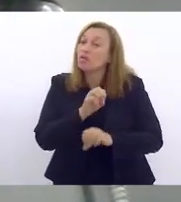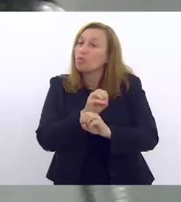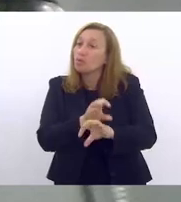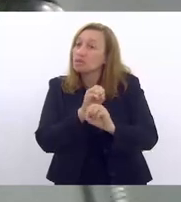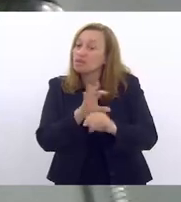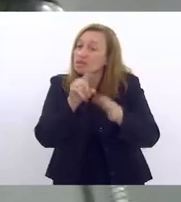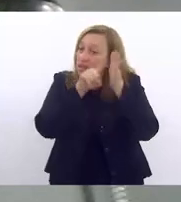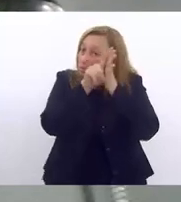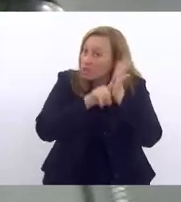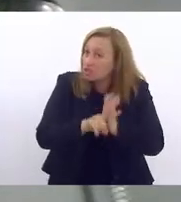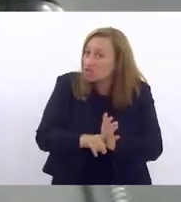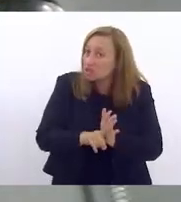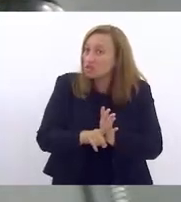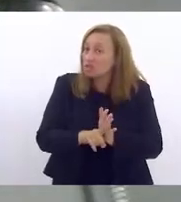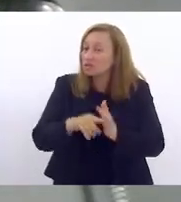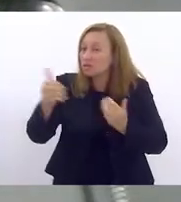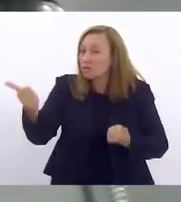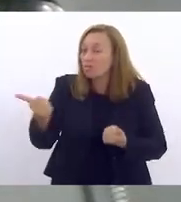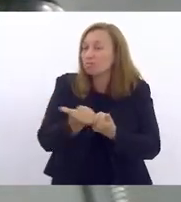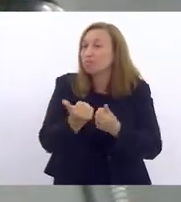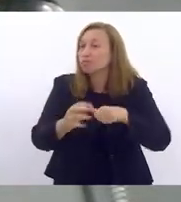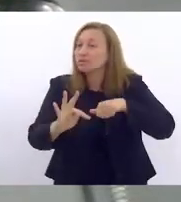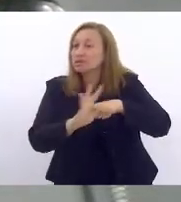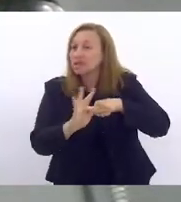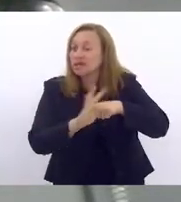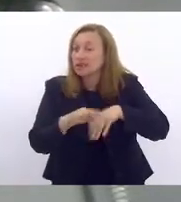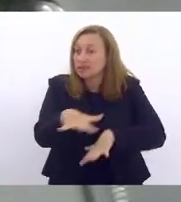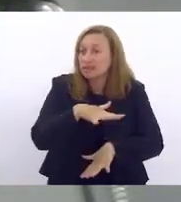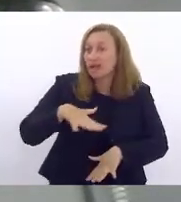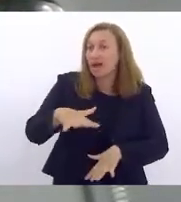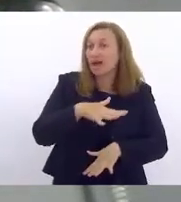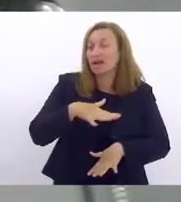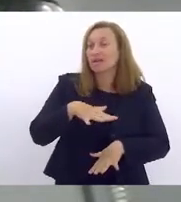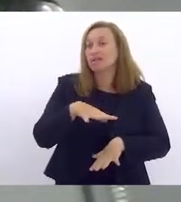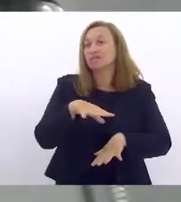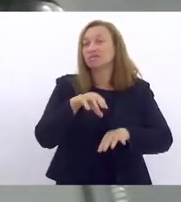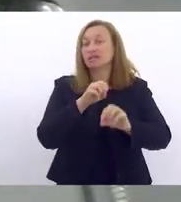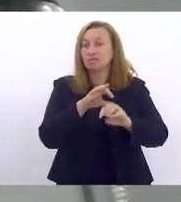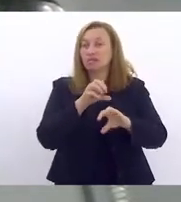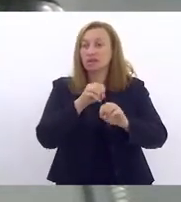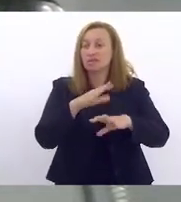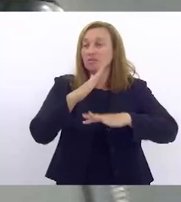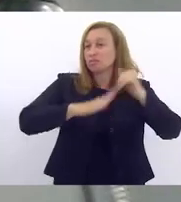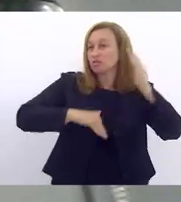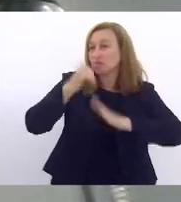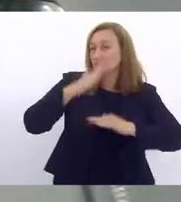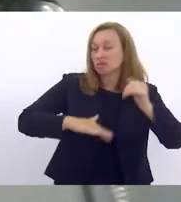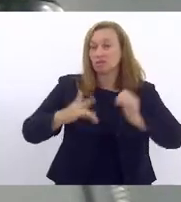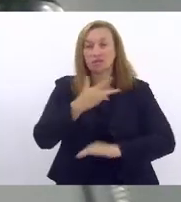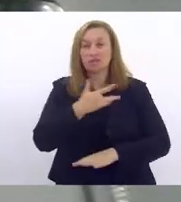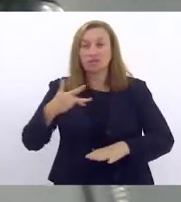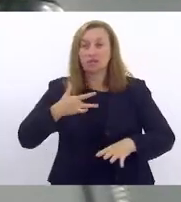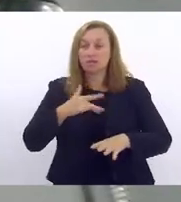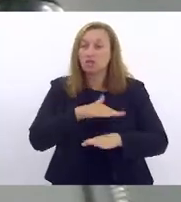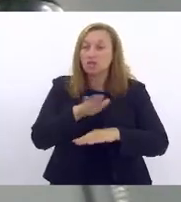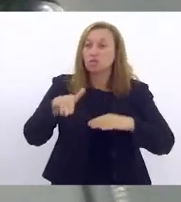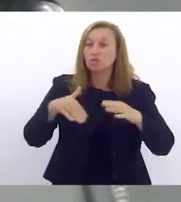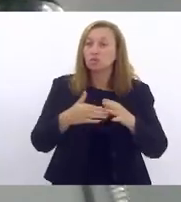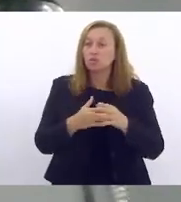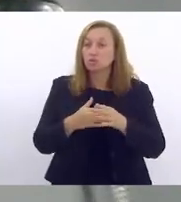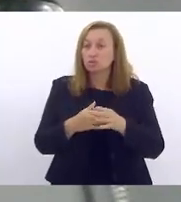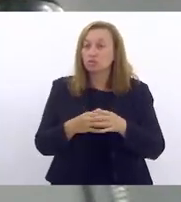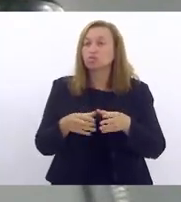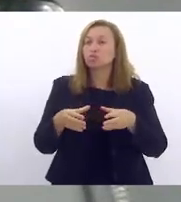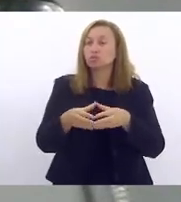à pesquisa e à cooperação técnica na área da educação profissional em saúde, que abarca todos os trabalhadores de